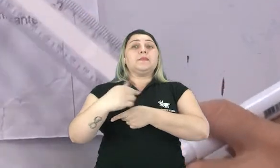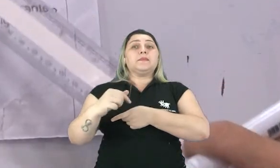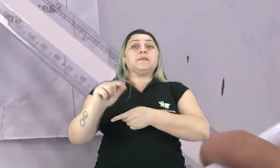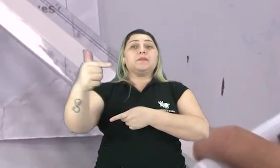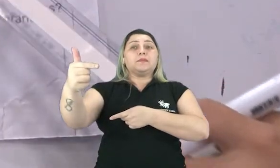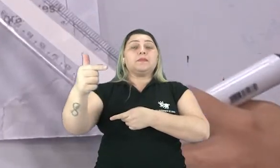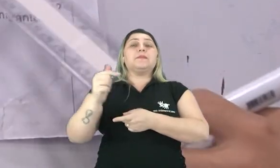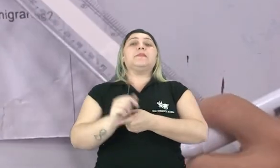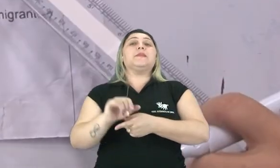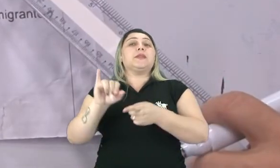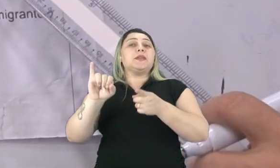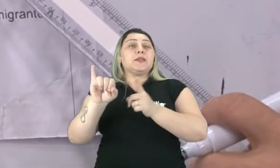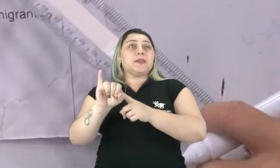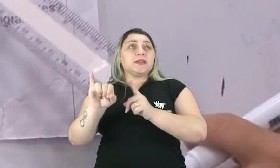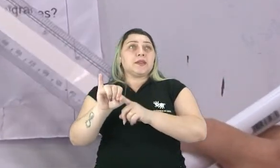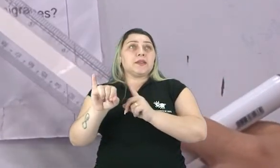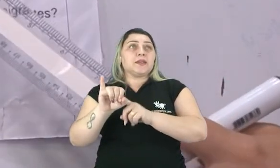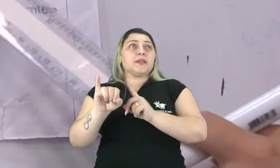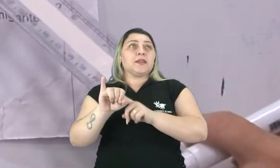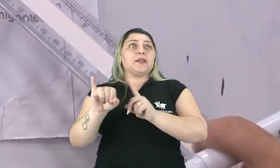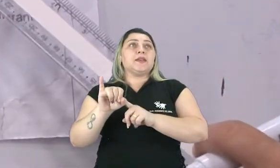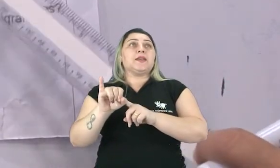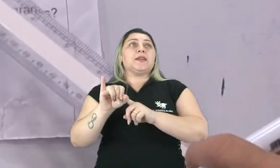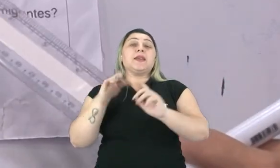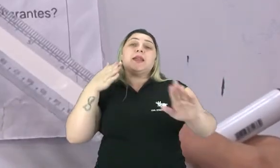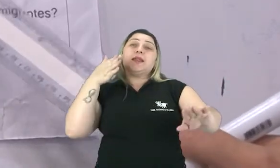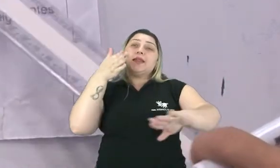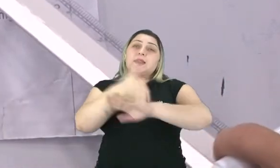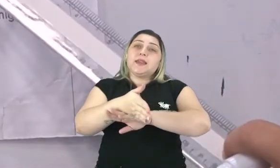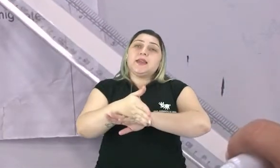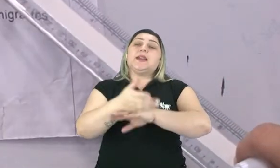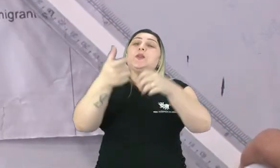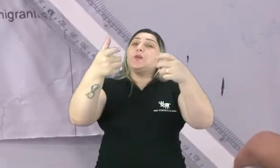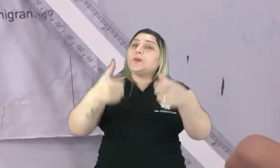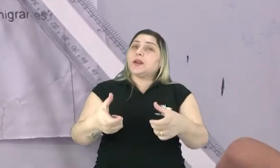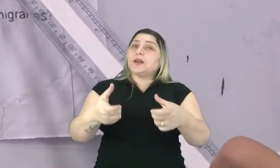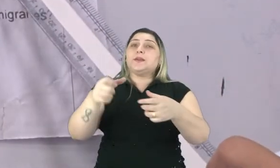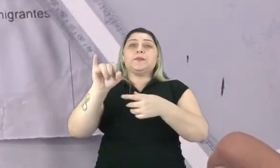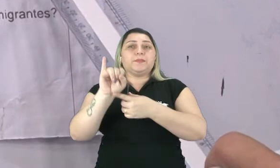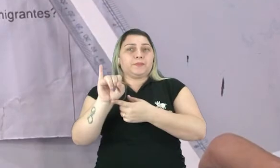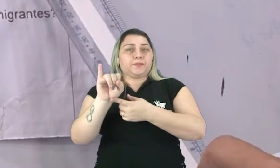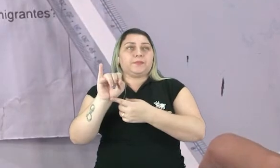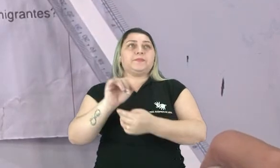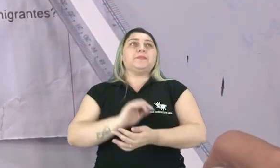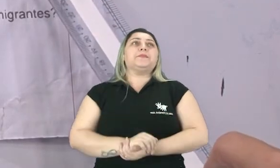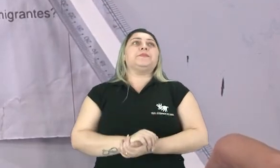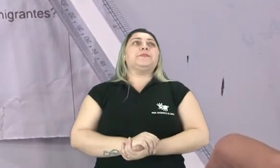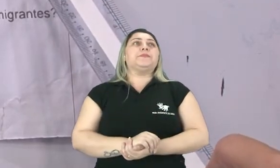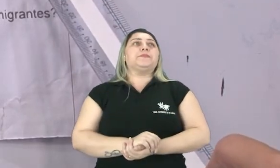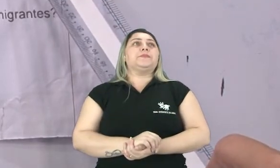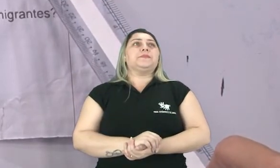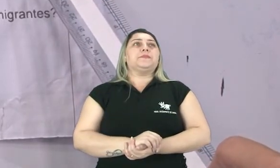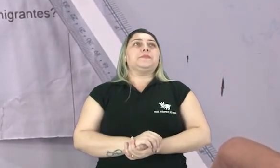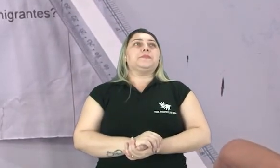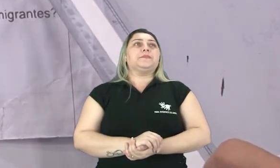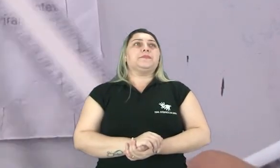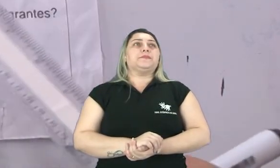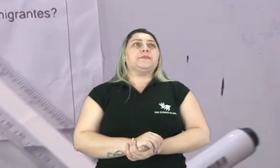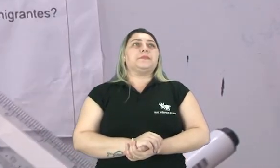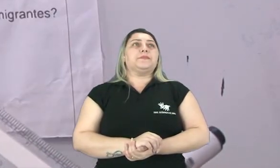imigrantes. Emigração, né? E quando elas entram nesse lugar, elas são chamadas de imigrantes, com o I.